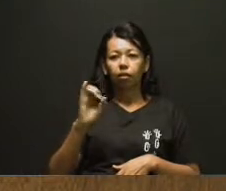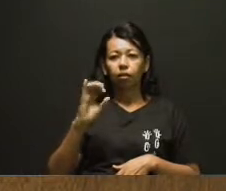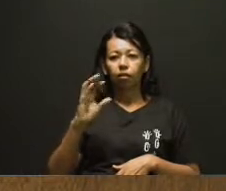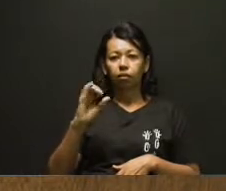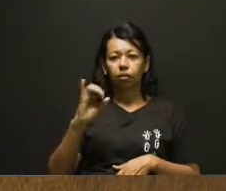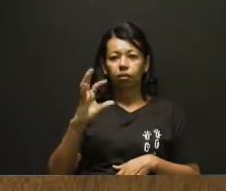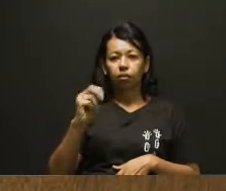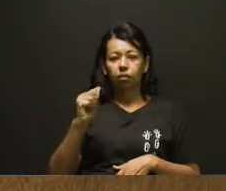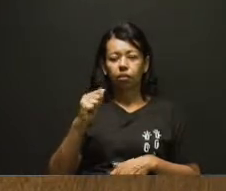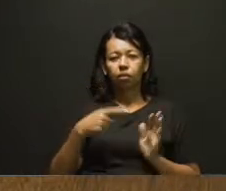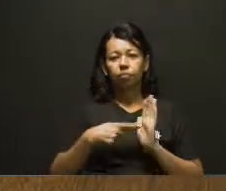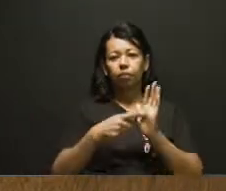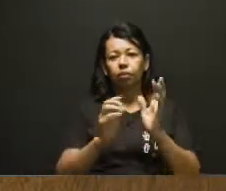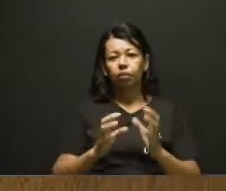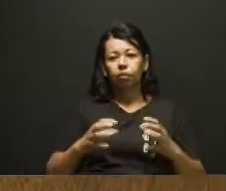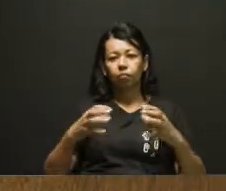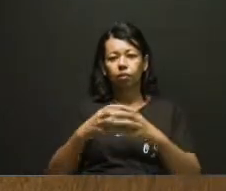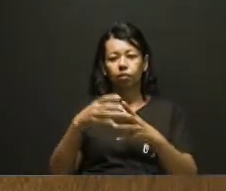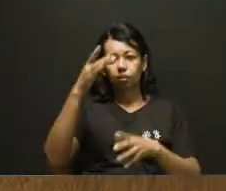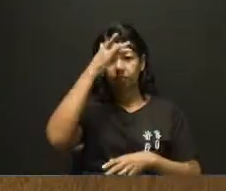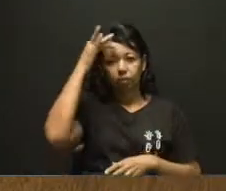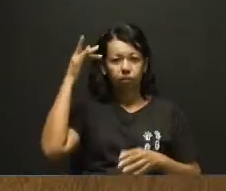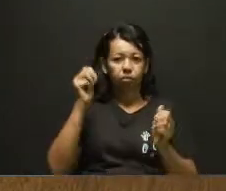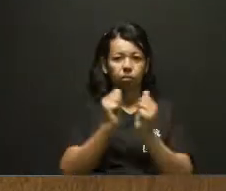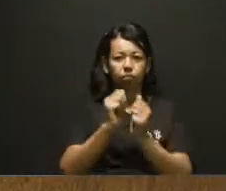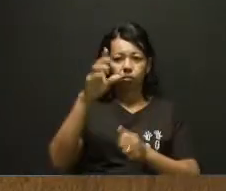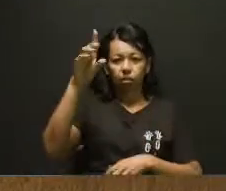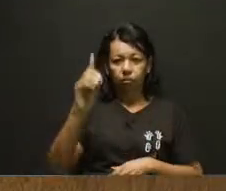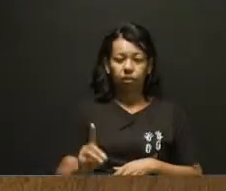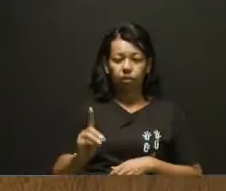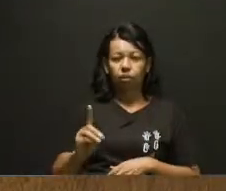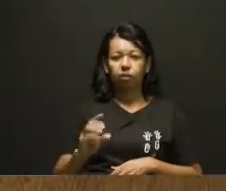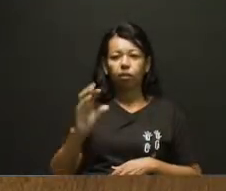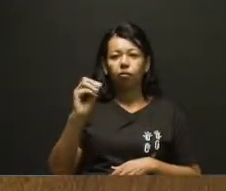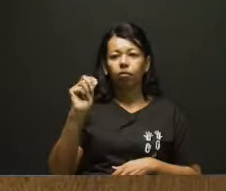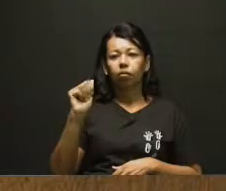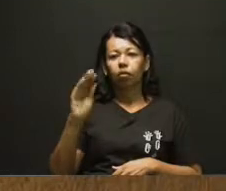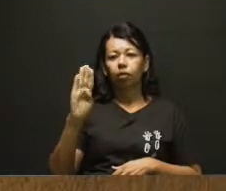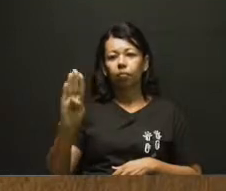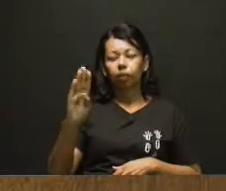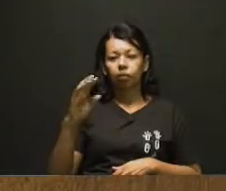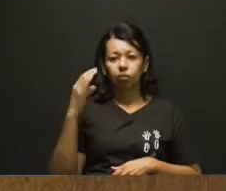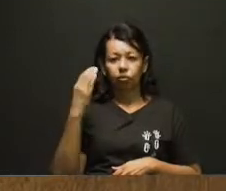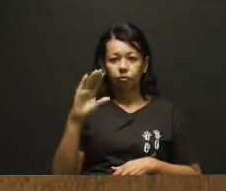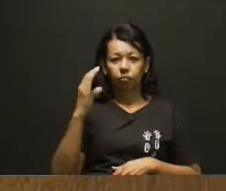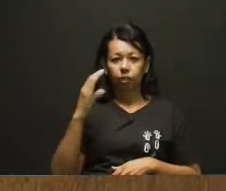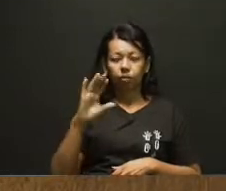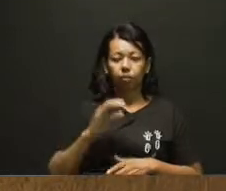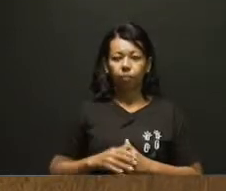representa a comissão da pessoa com deficiência da oab de cubatão